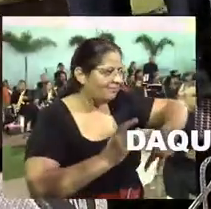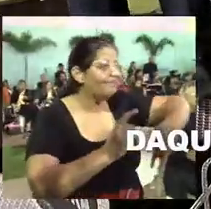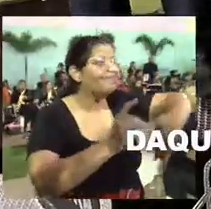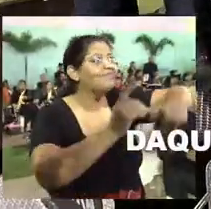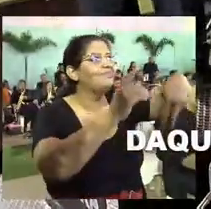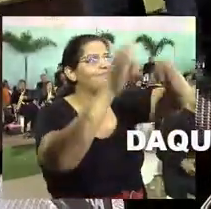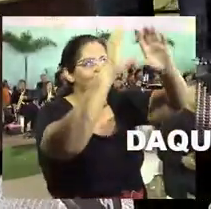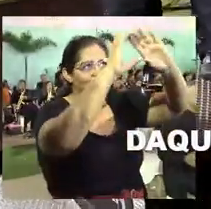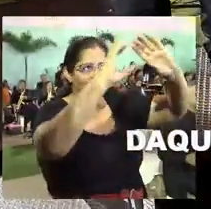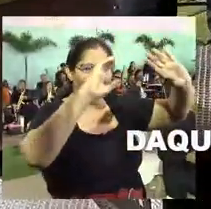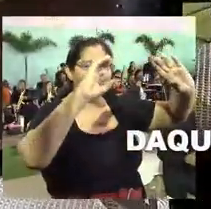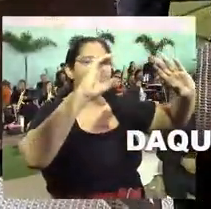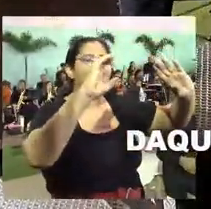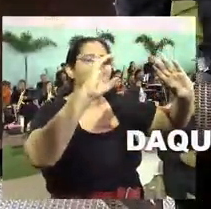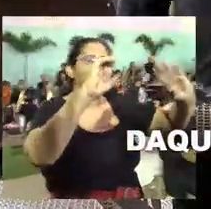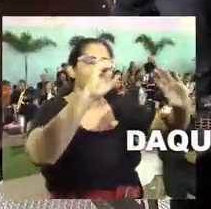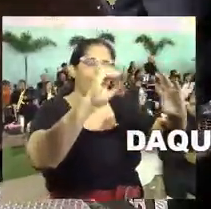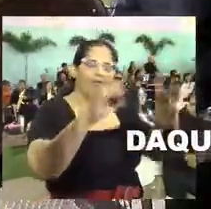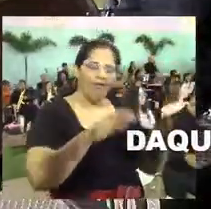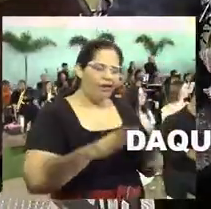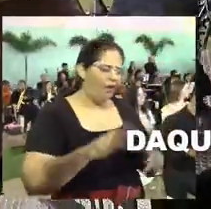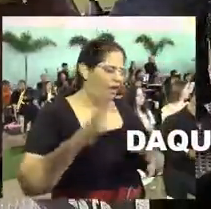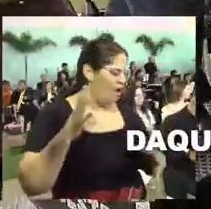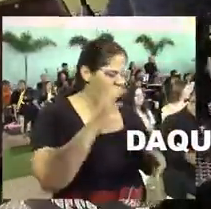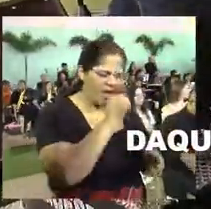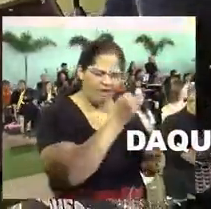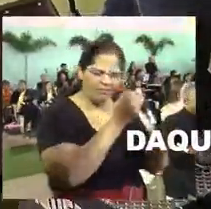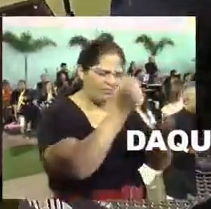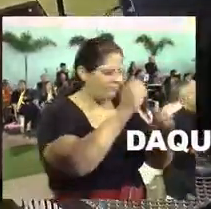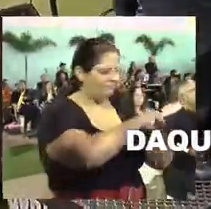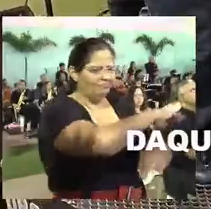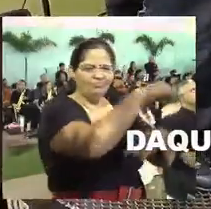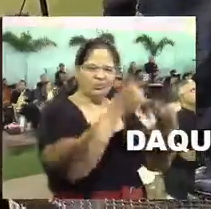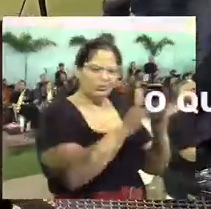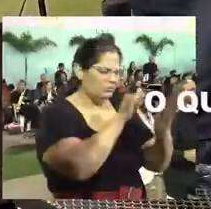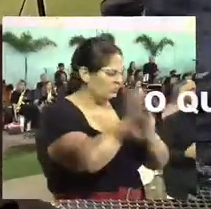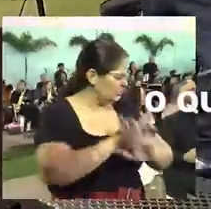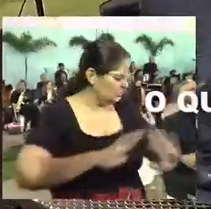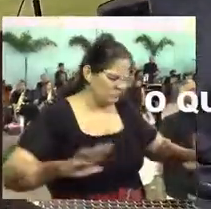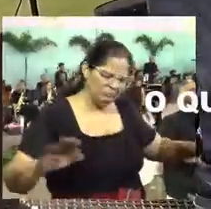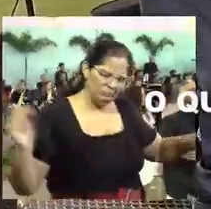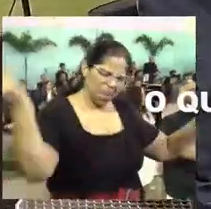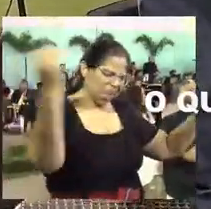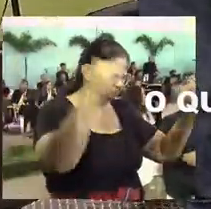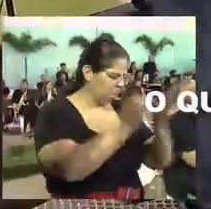daqui a pouco esse valendo a vida vai chegar